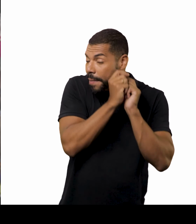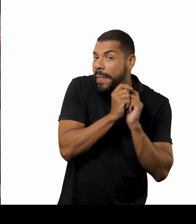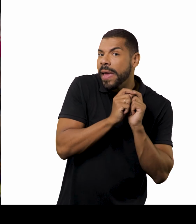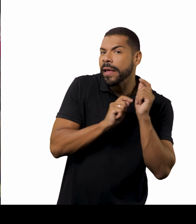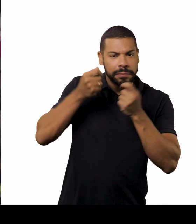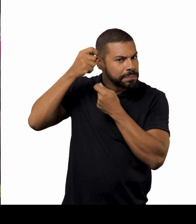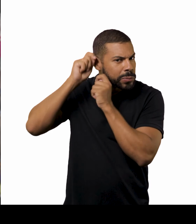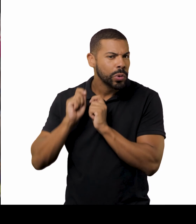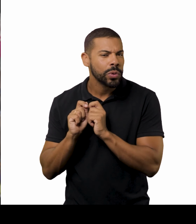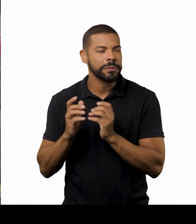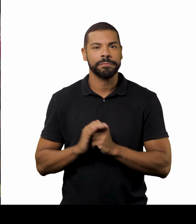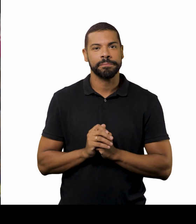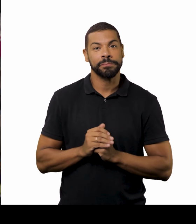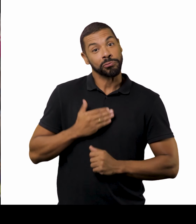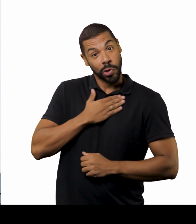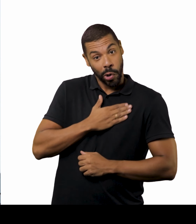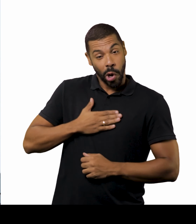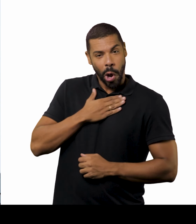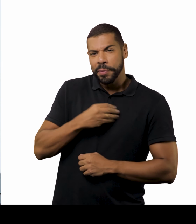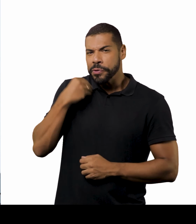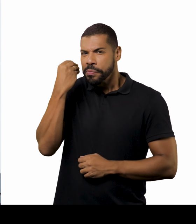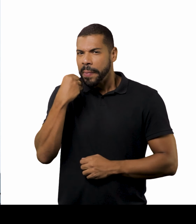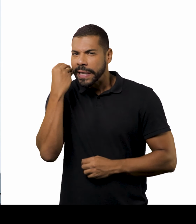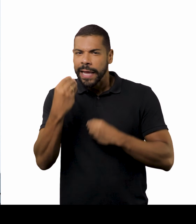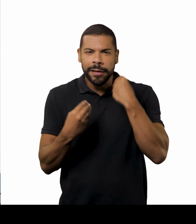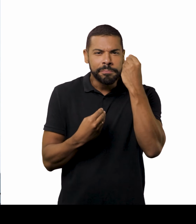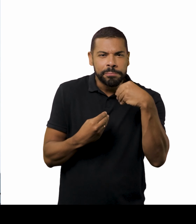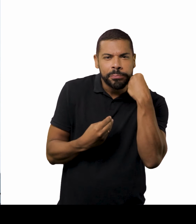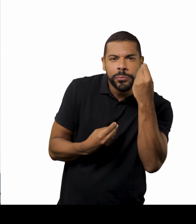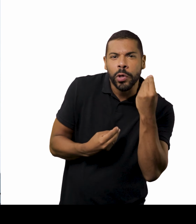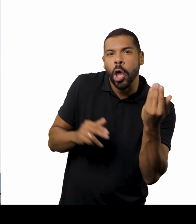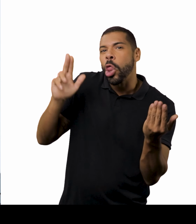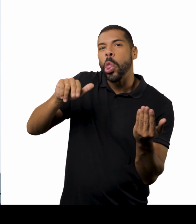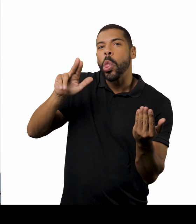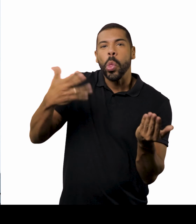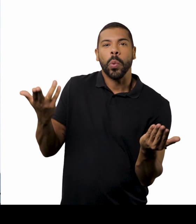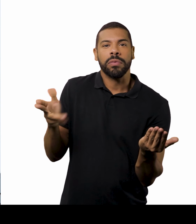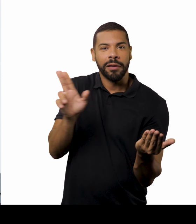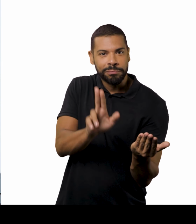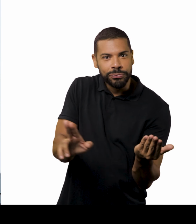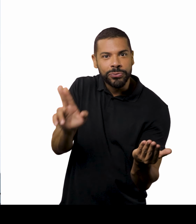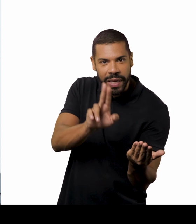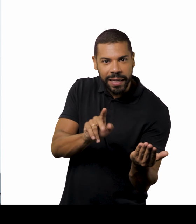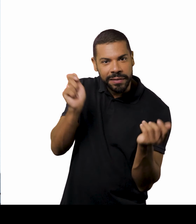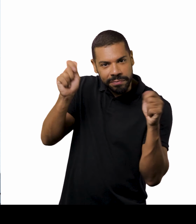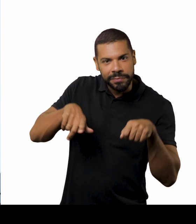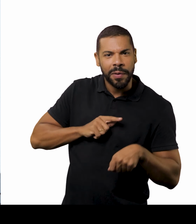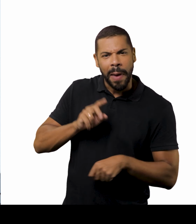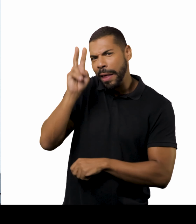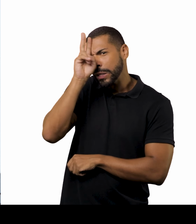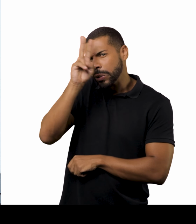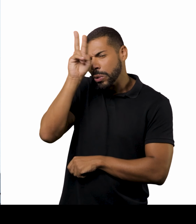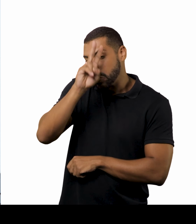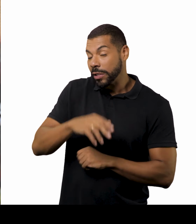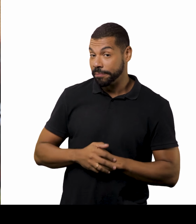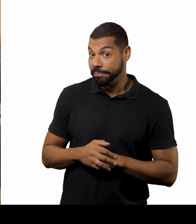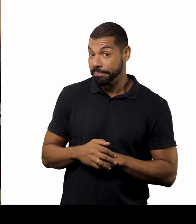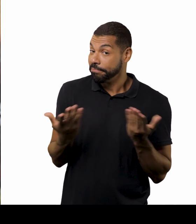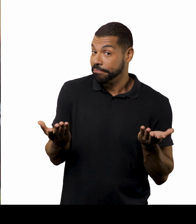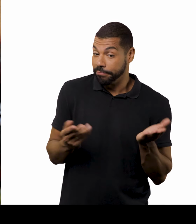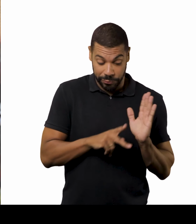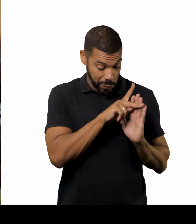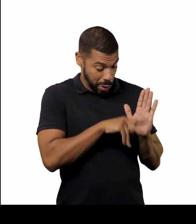Gosto muito dessa história do testar coisas que normalmente ninguém ia vestir, mas você pode contar várias histórias com aquilo. O